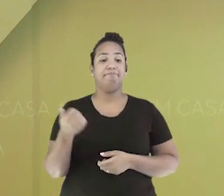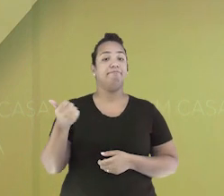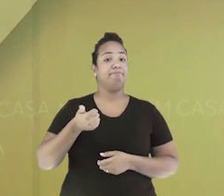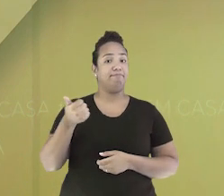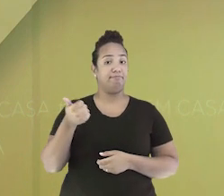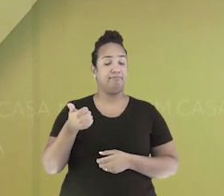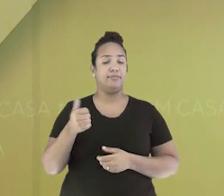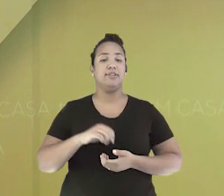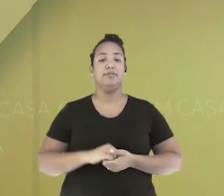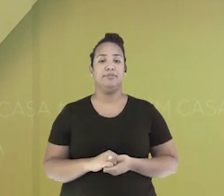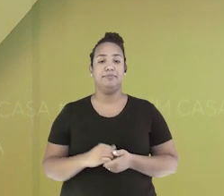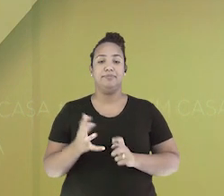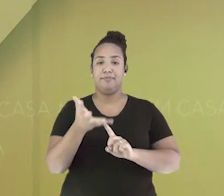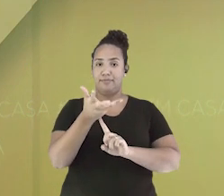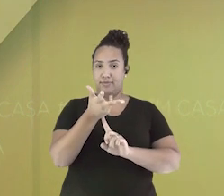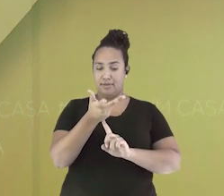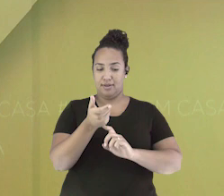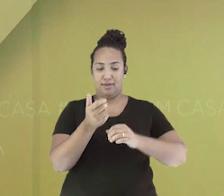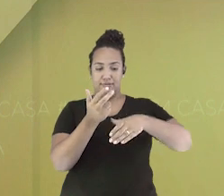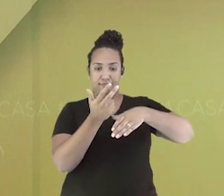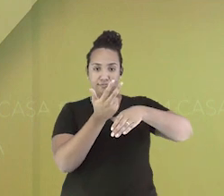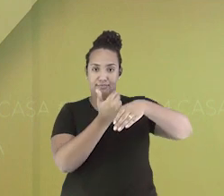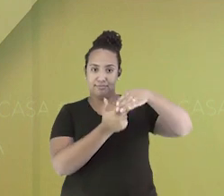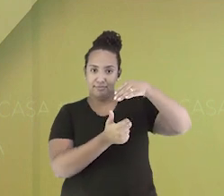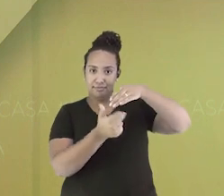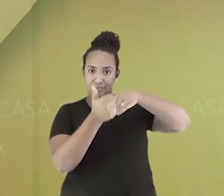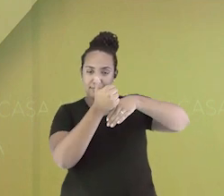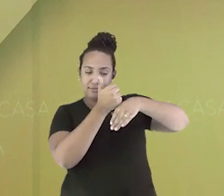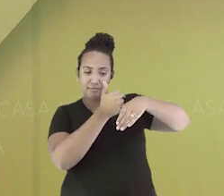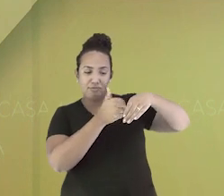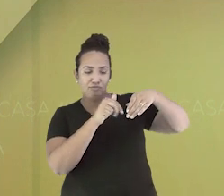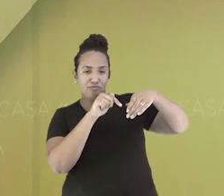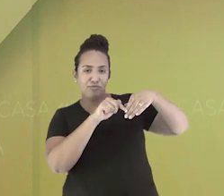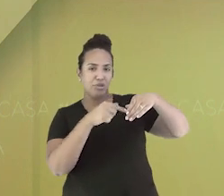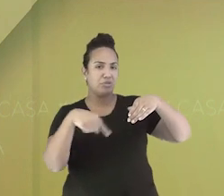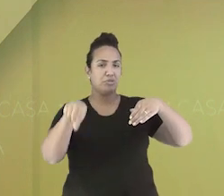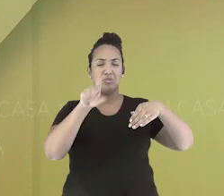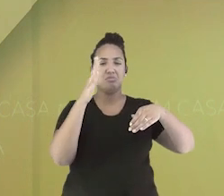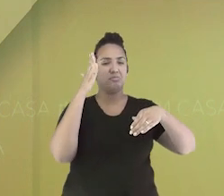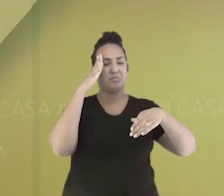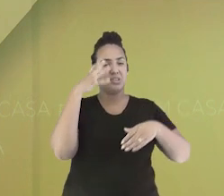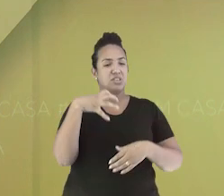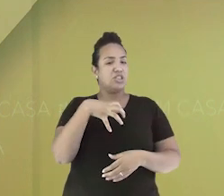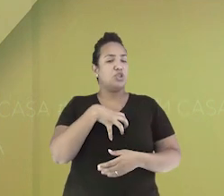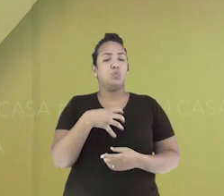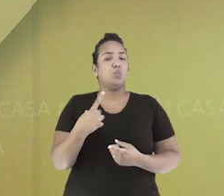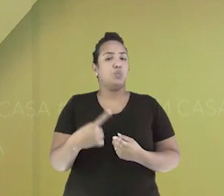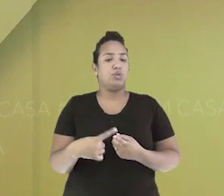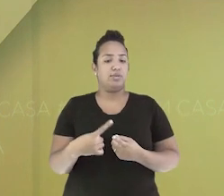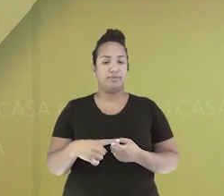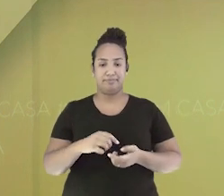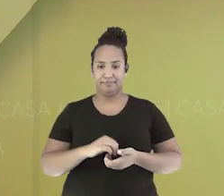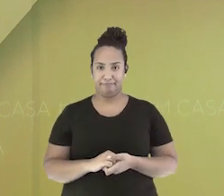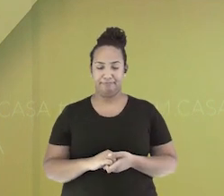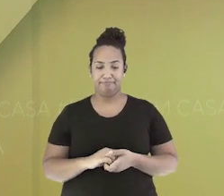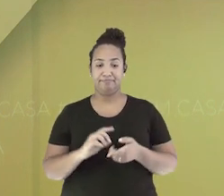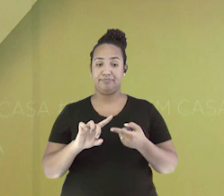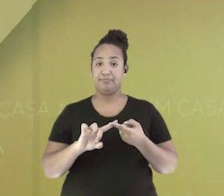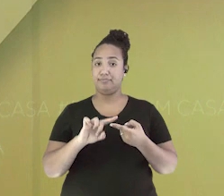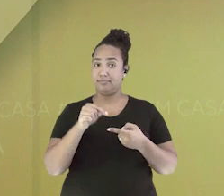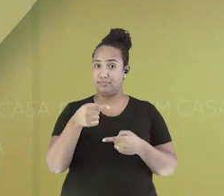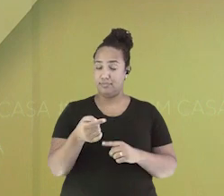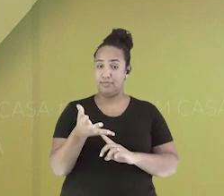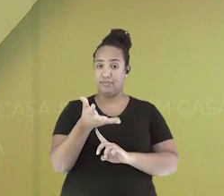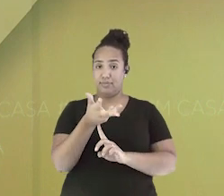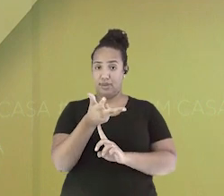das cavernas, de 17 mil anos atrás, com pinturas que ainda não sabemos qual era o real significado. Depois, a